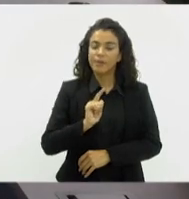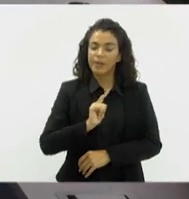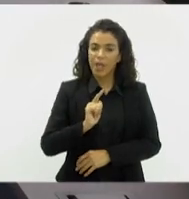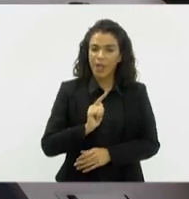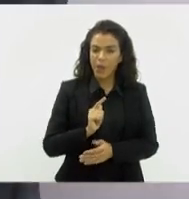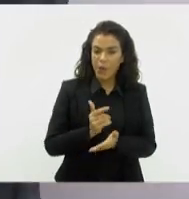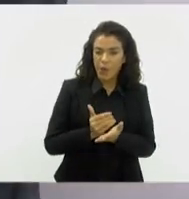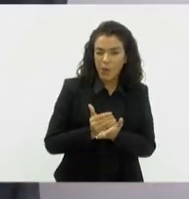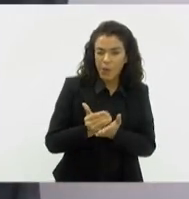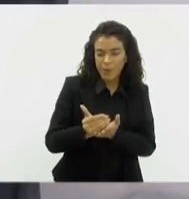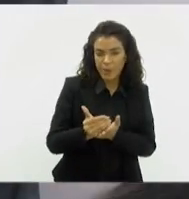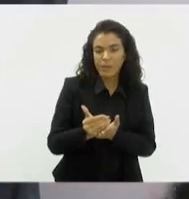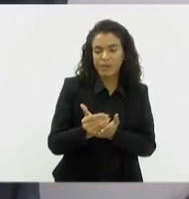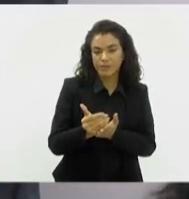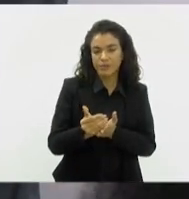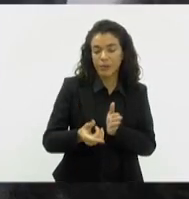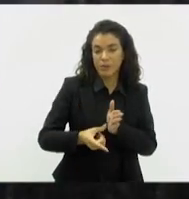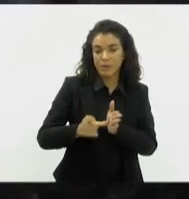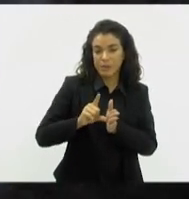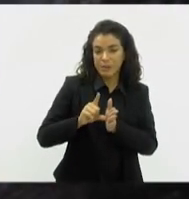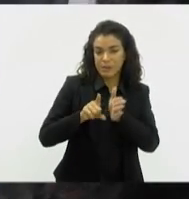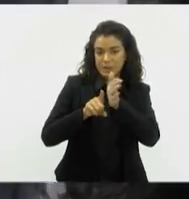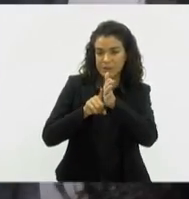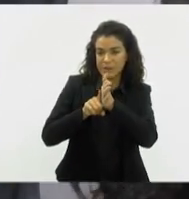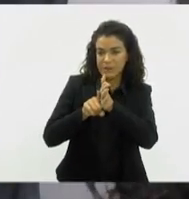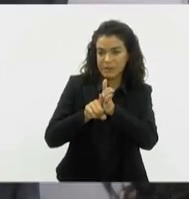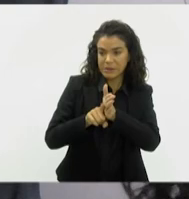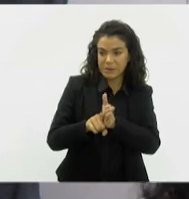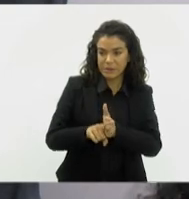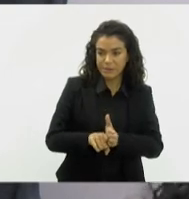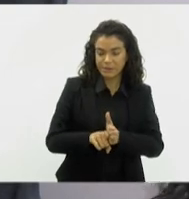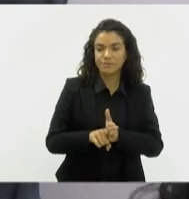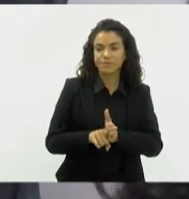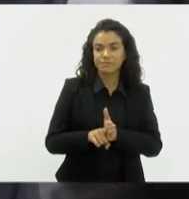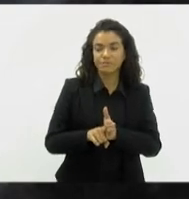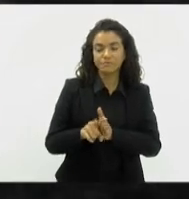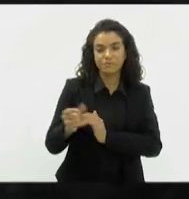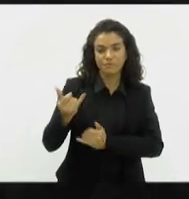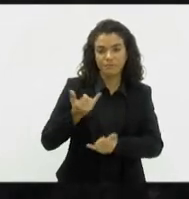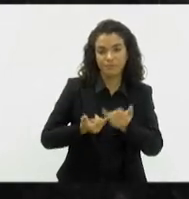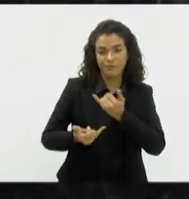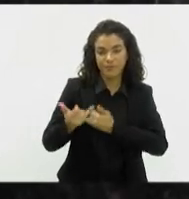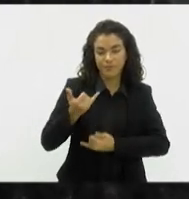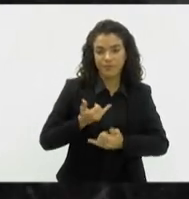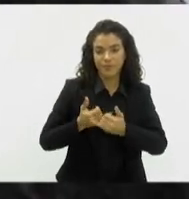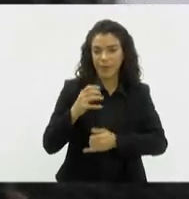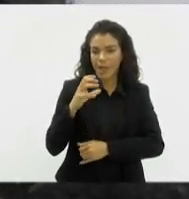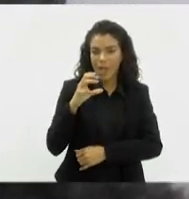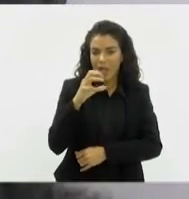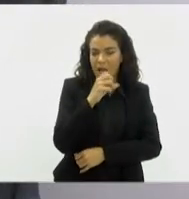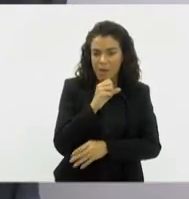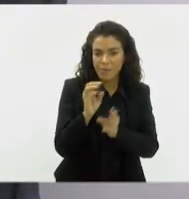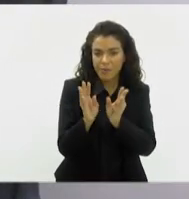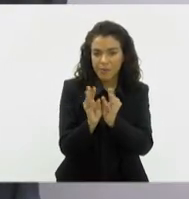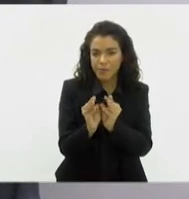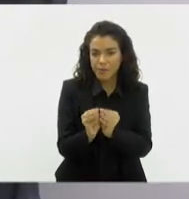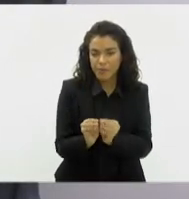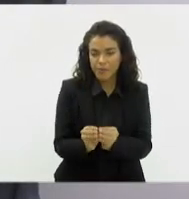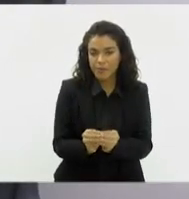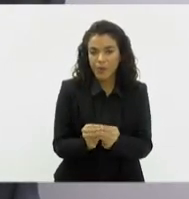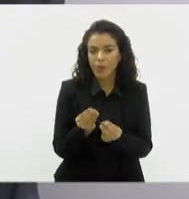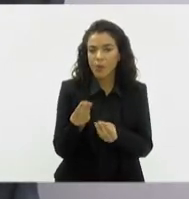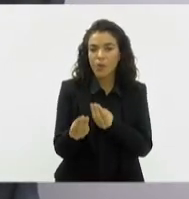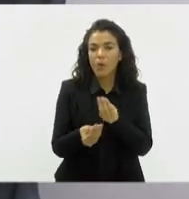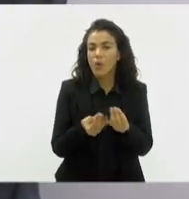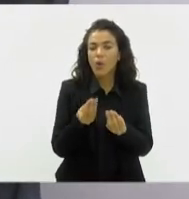inicial antes de chegar aqui à sabatina, para a senhora nos falar rapidamente como se deu